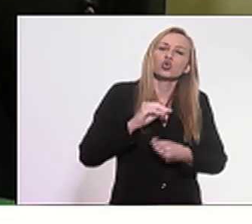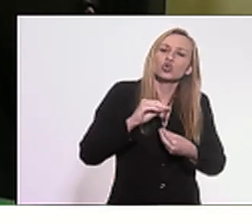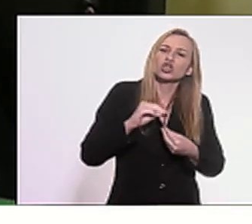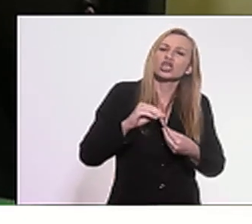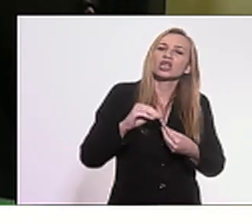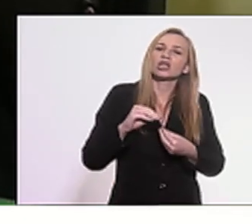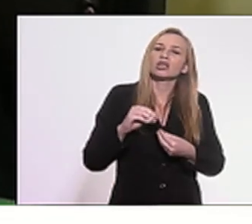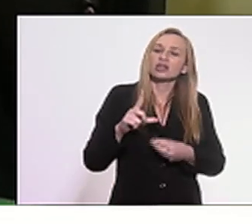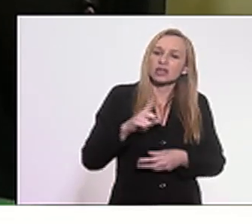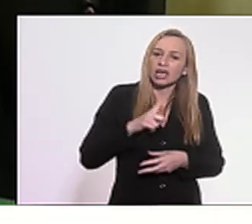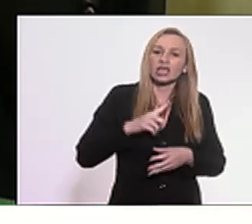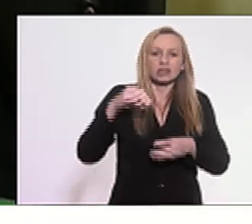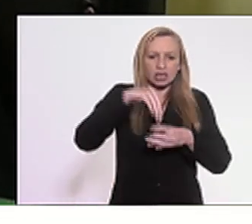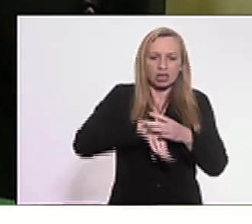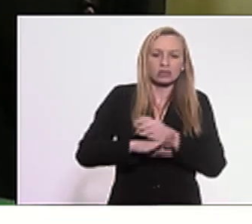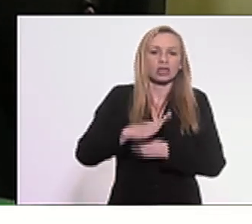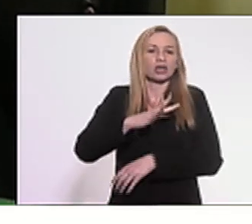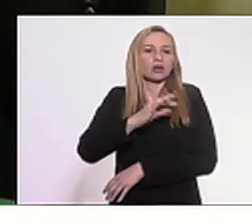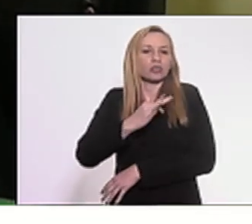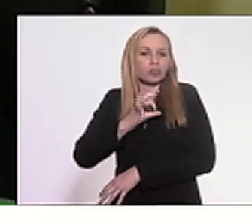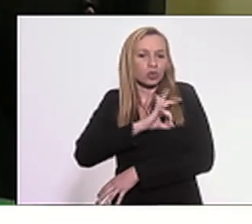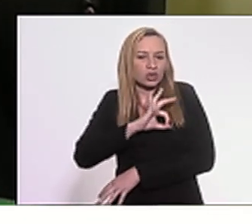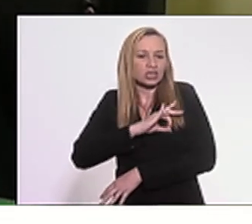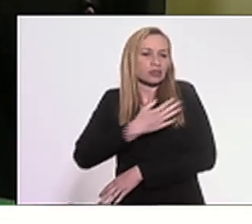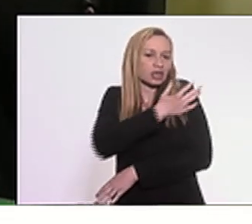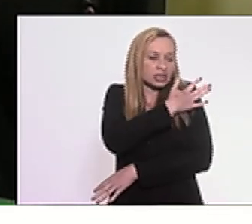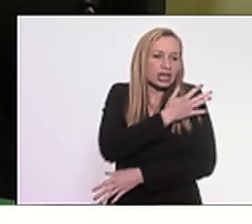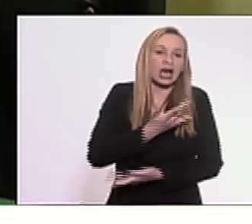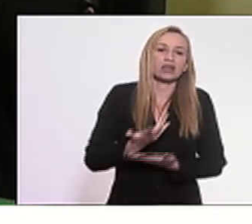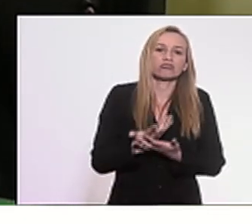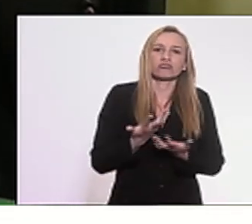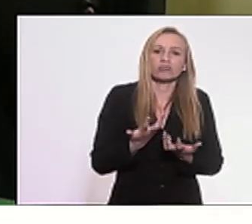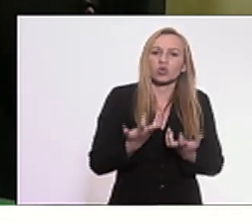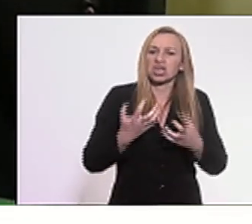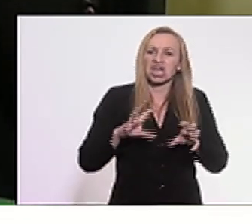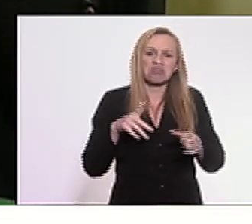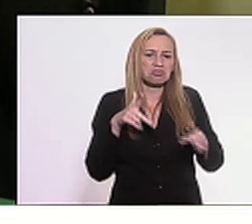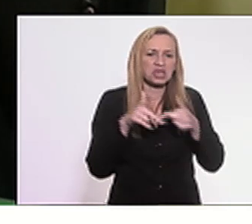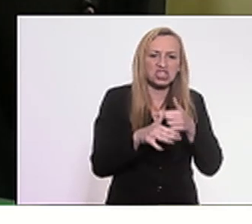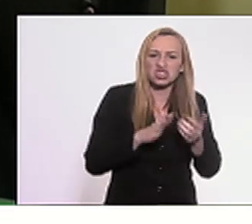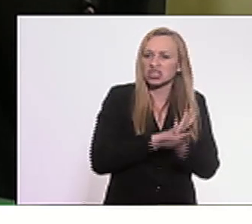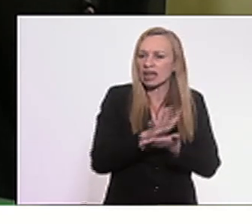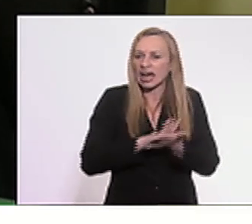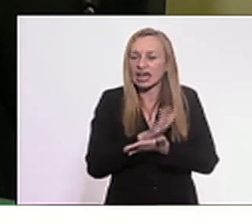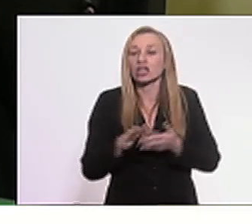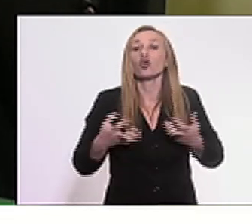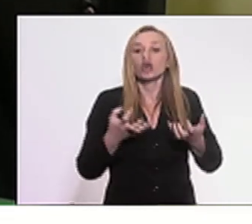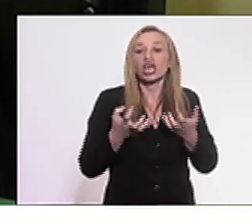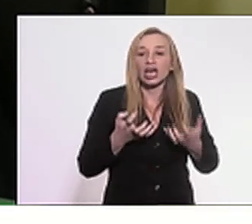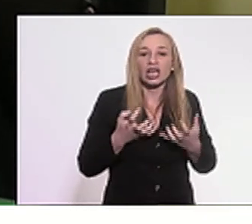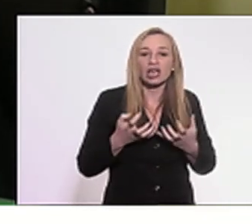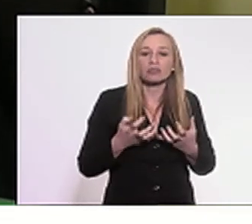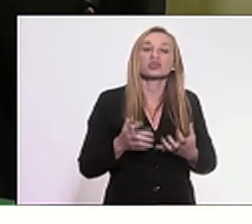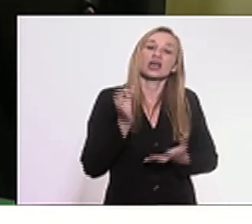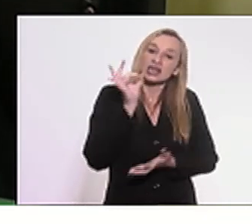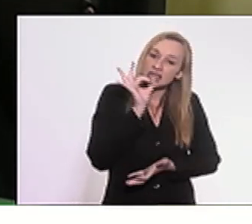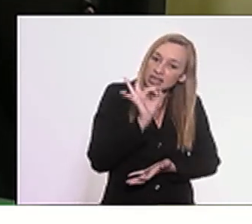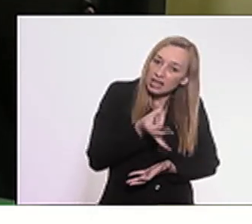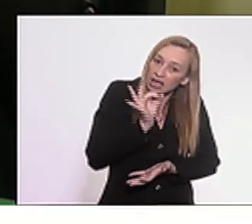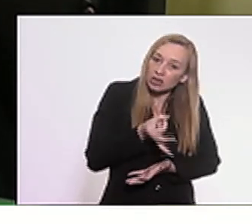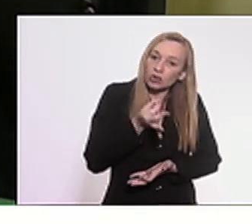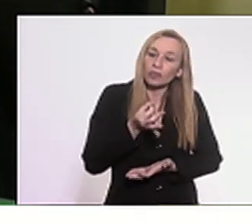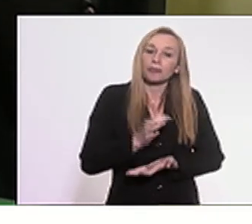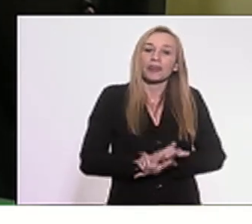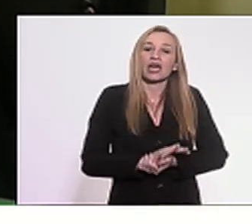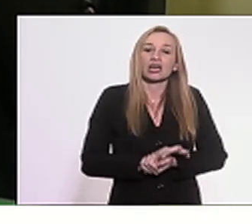né, a corporação da Polícia Militar. A gente não quer aqui de maneira alguma atrapalhar esse andamento. O que a gente quer é justamente trazer